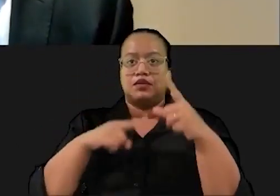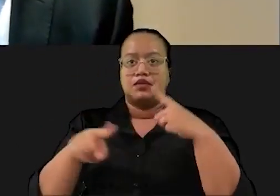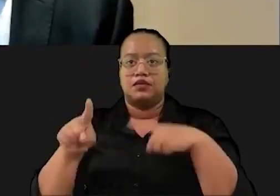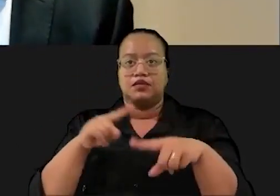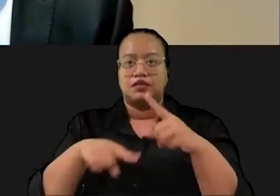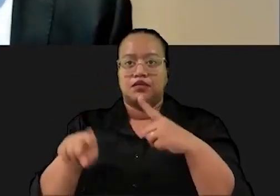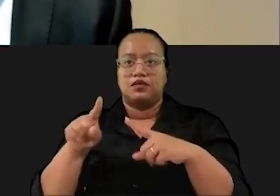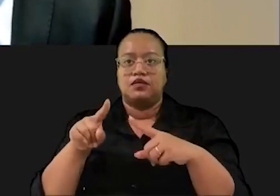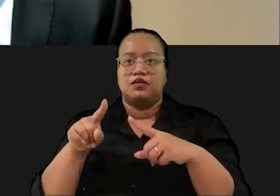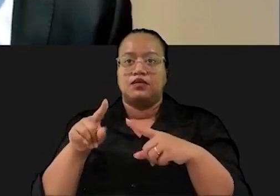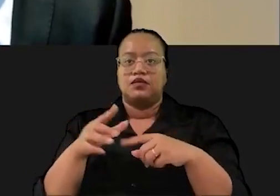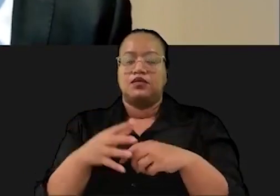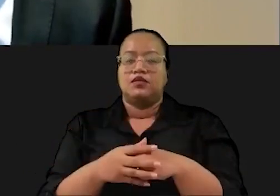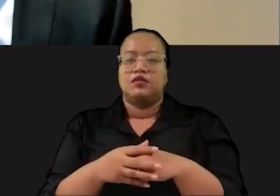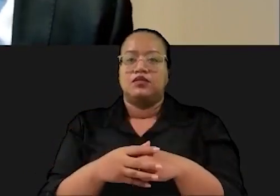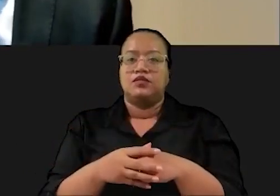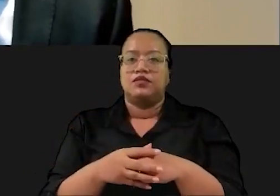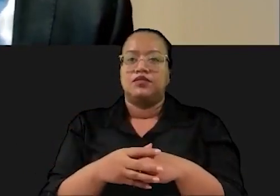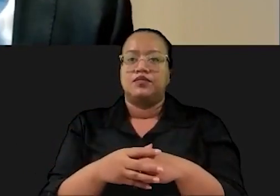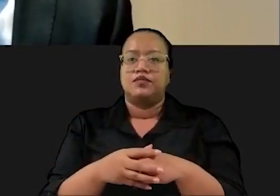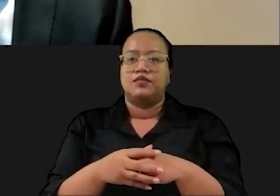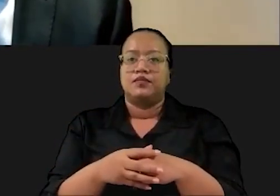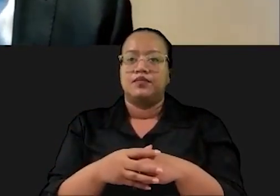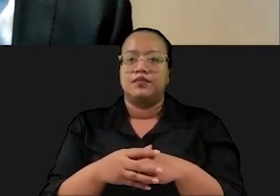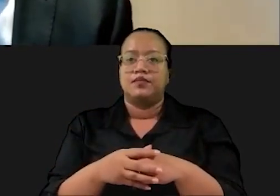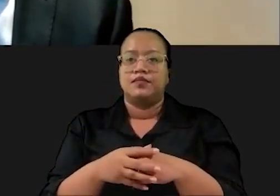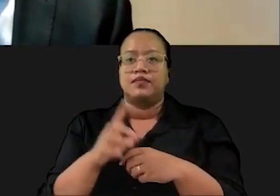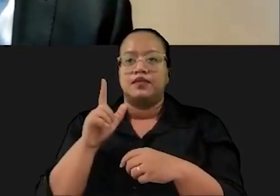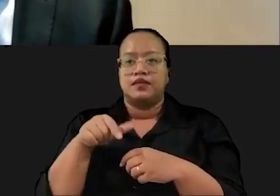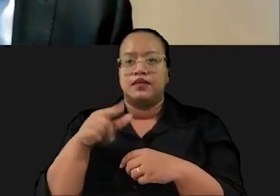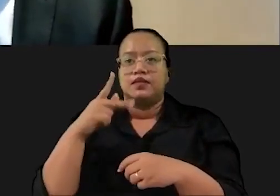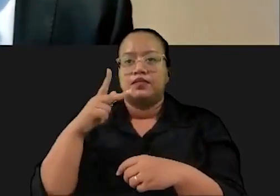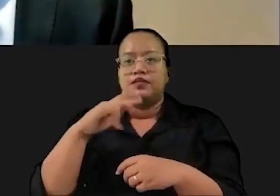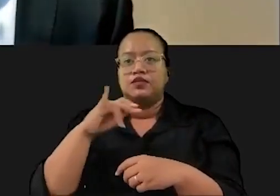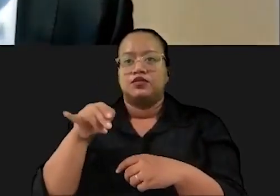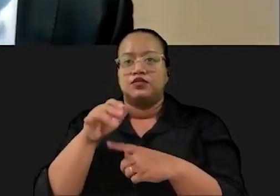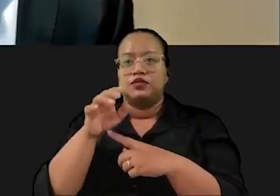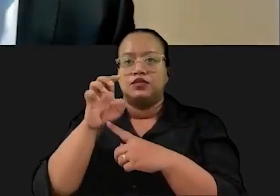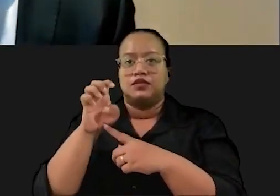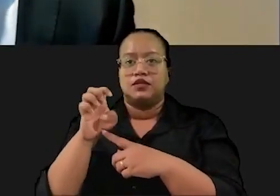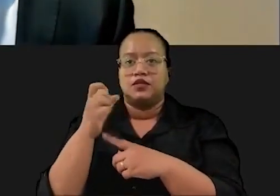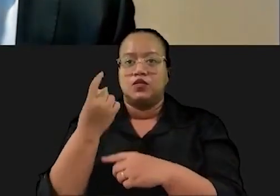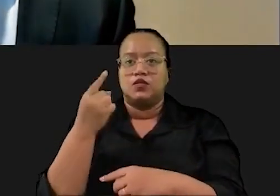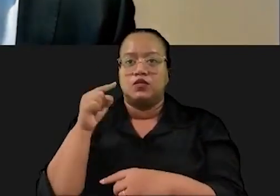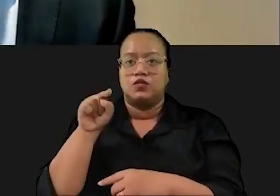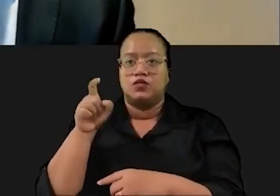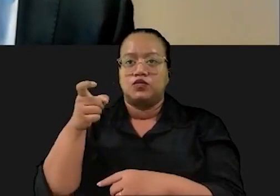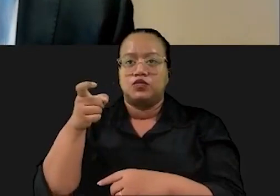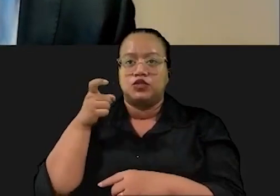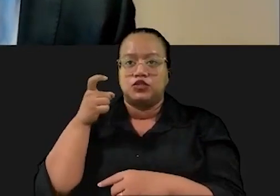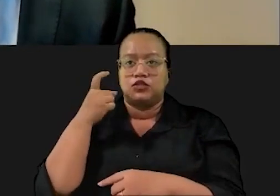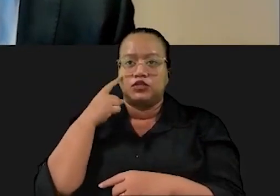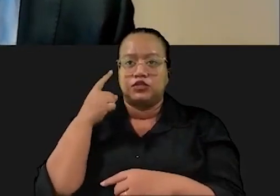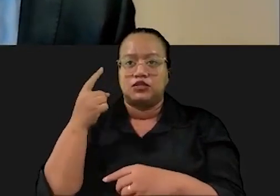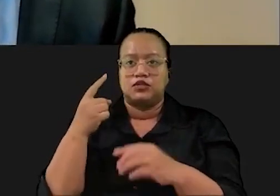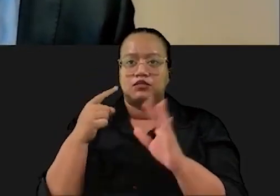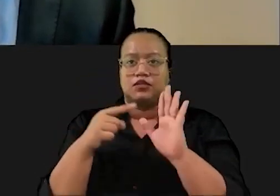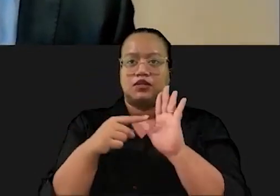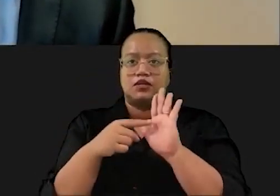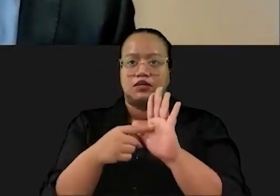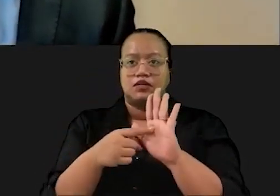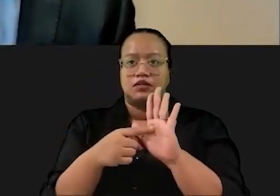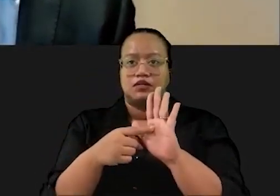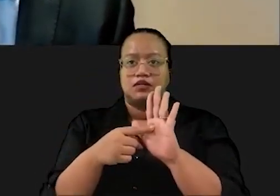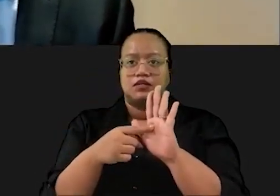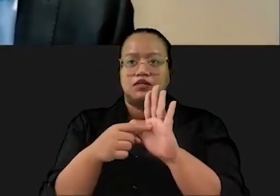o PJ1.x, que é aquela boinha que eu mostrei lá naquela imagem inicial, né? Aquele sistema, aquele